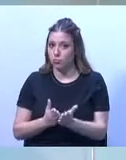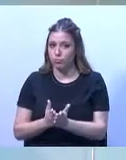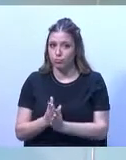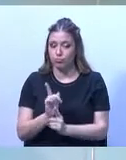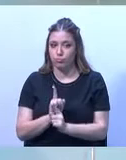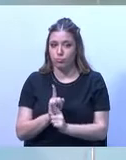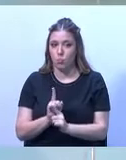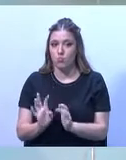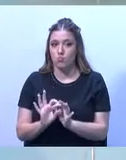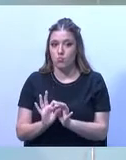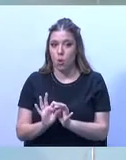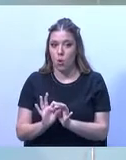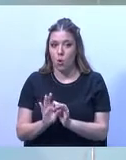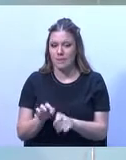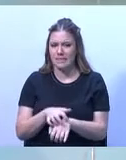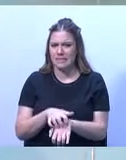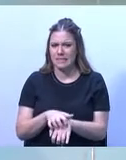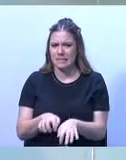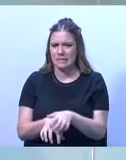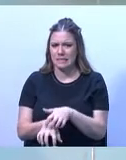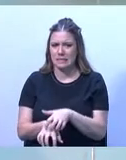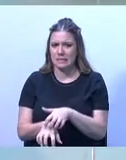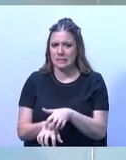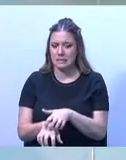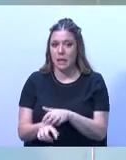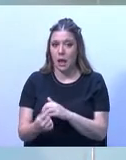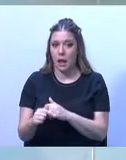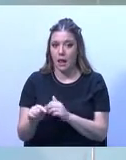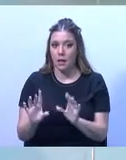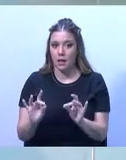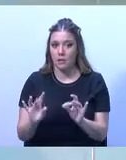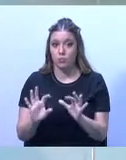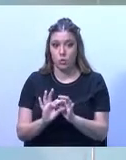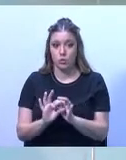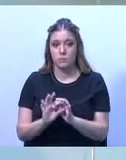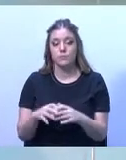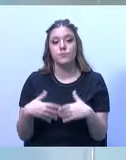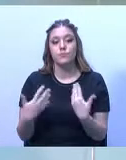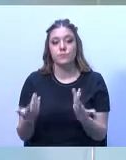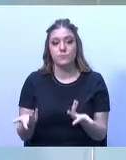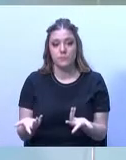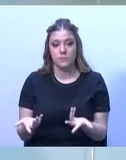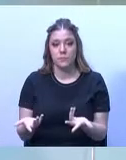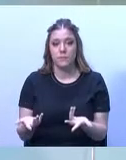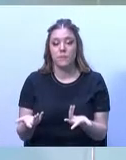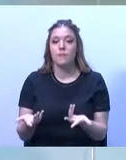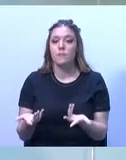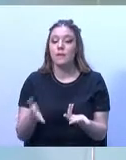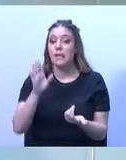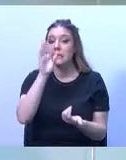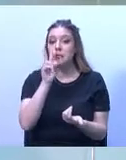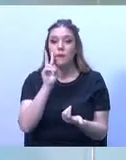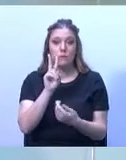situação aliada à comichão e à umidade que se está a referir. Portanto, o fator, considerando que é a